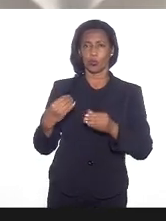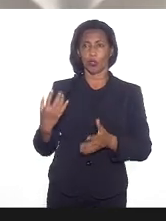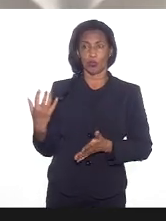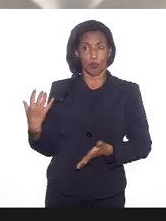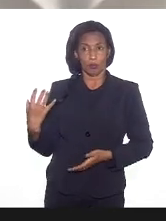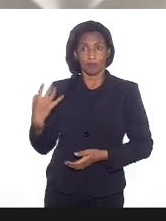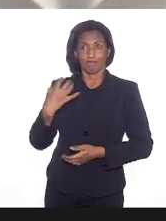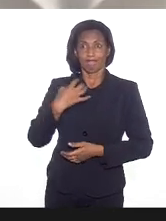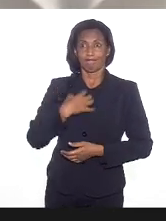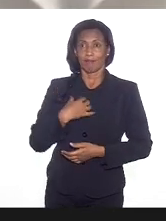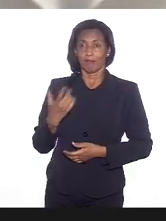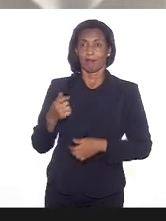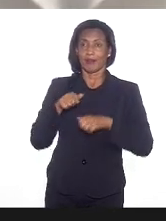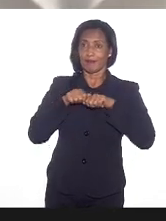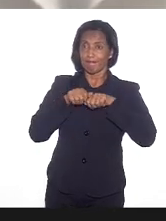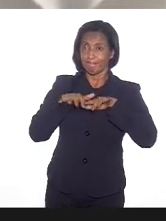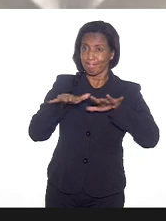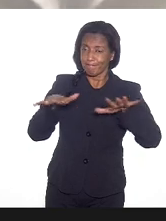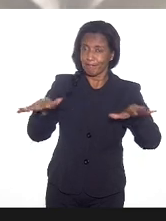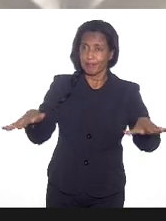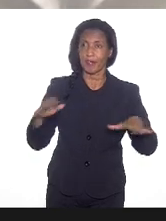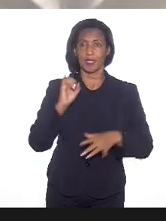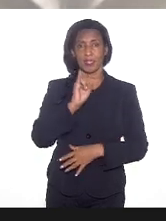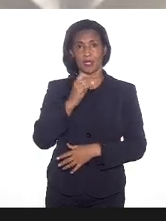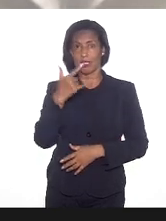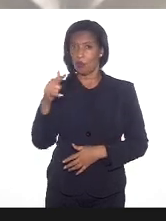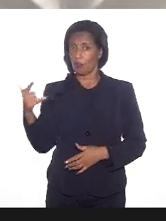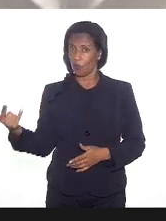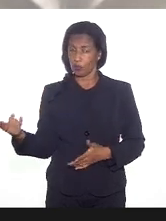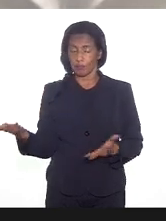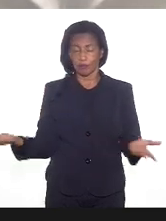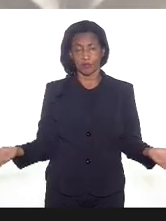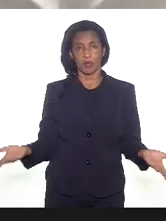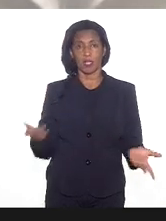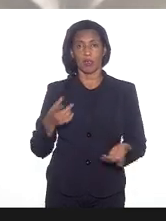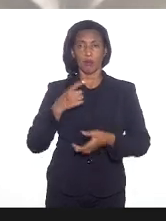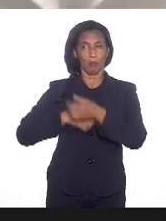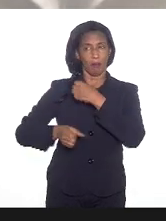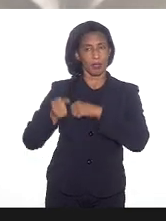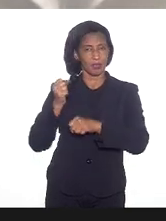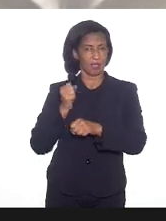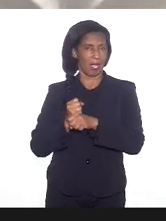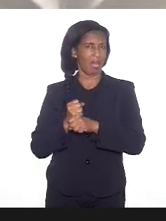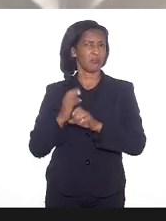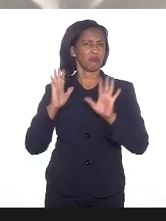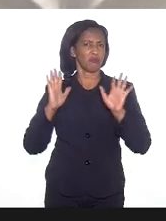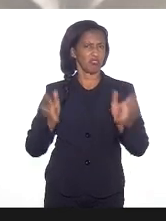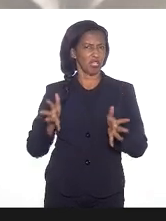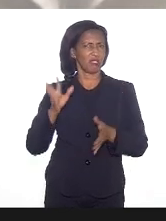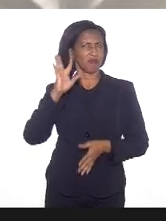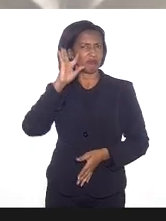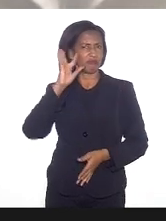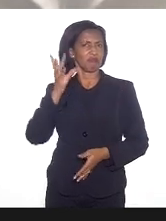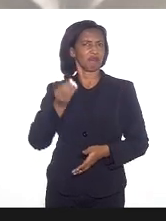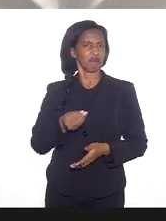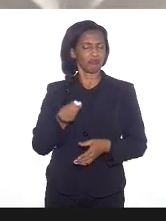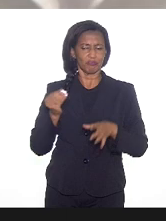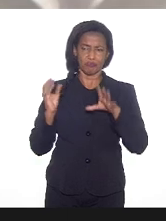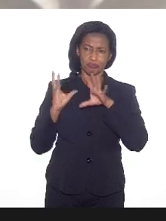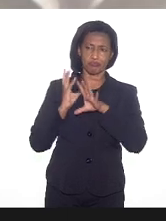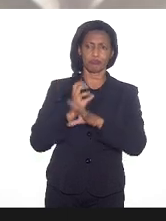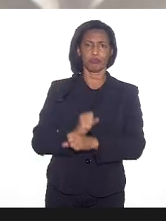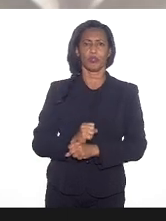impactados pela questão da pandemia. Se não fosse ela, com certeza, no ano passado, nós já teríamos